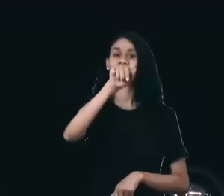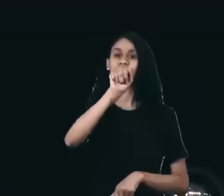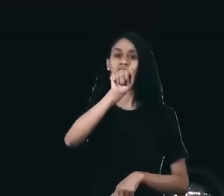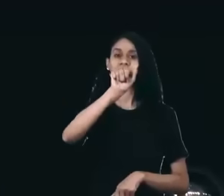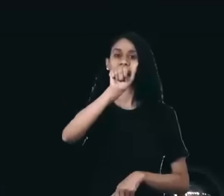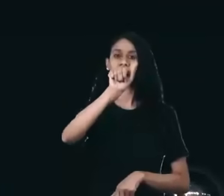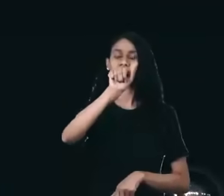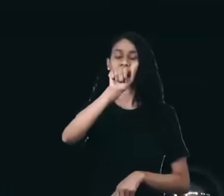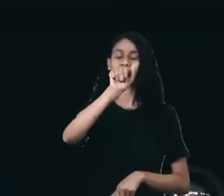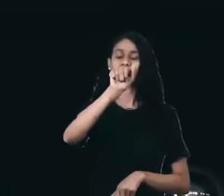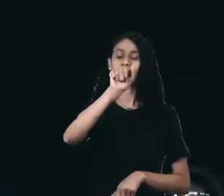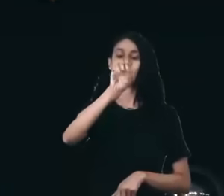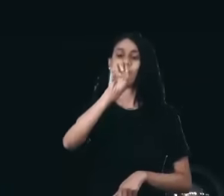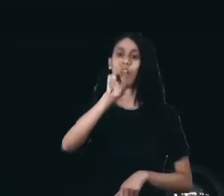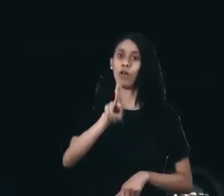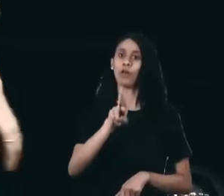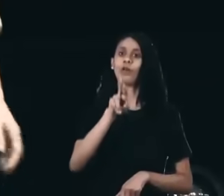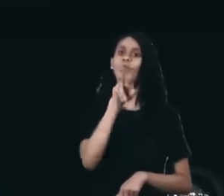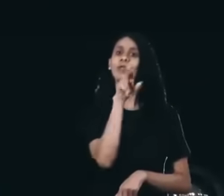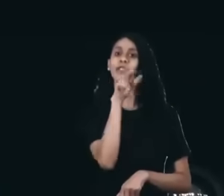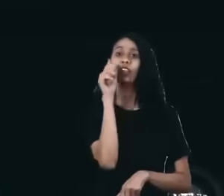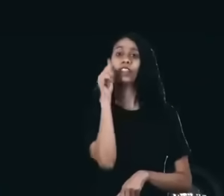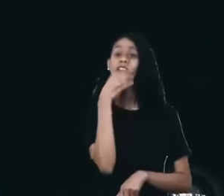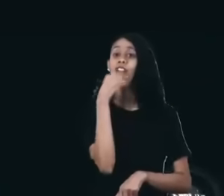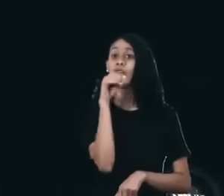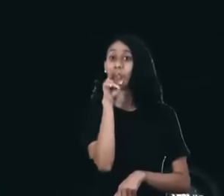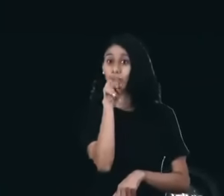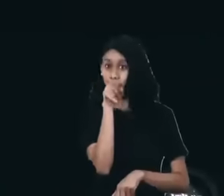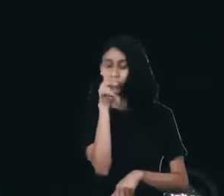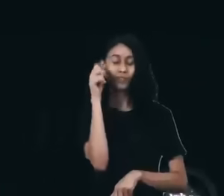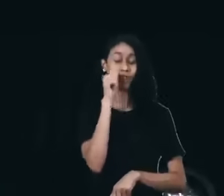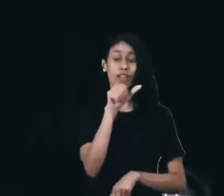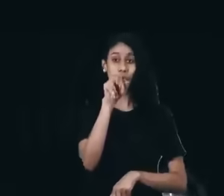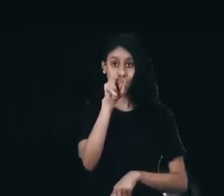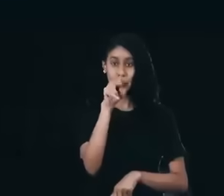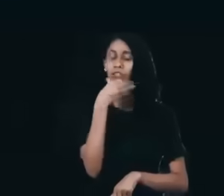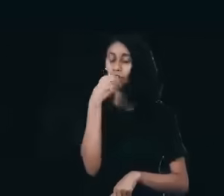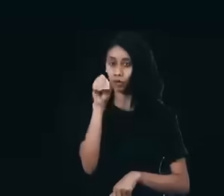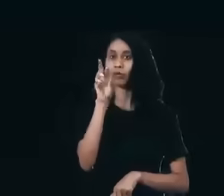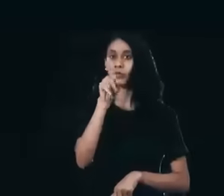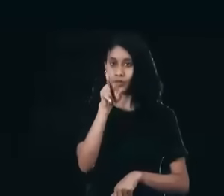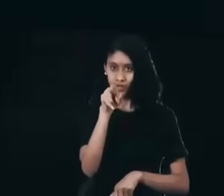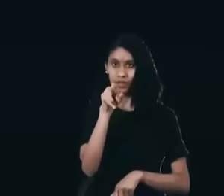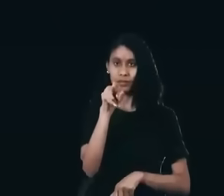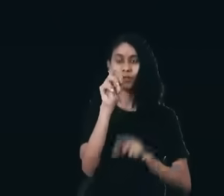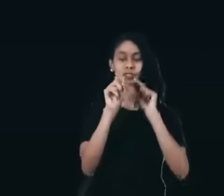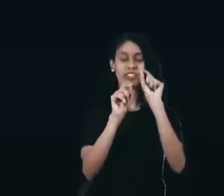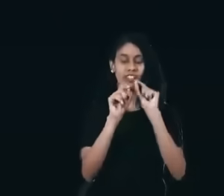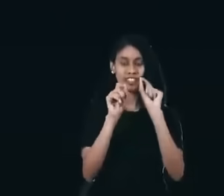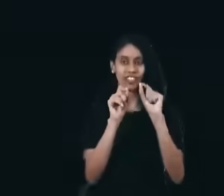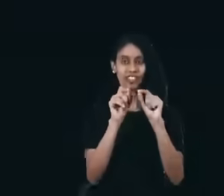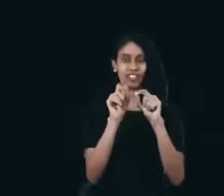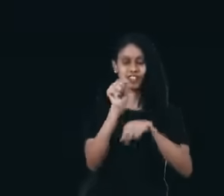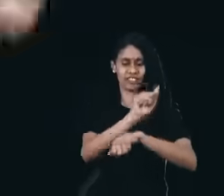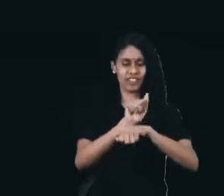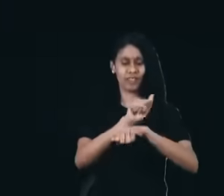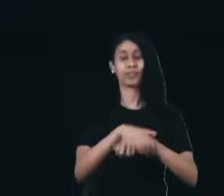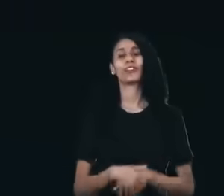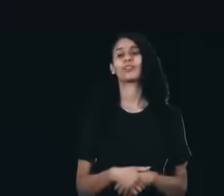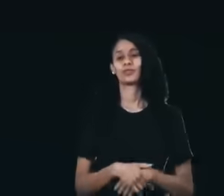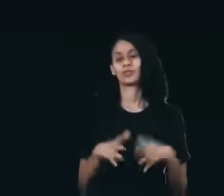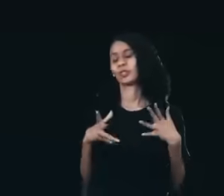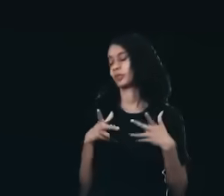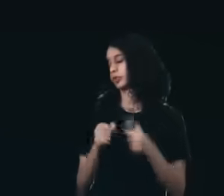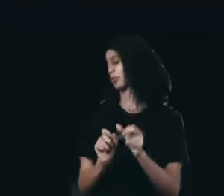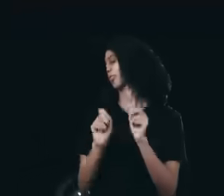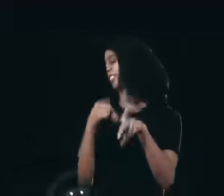de Abraão. Gente, pronto, acabou-se. Rebeca correspondia a todos os requisitos. Eu não digo a vocês que as histórias